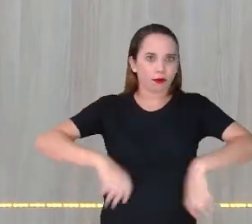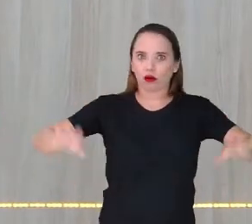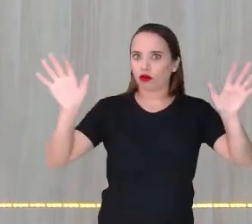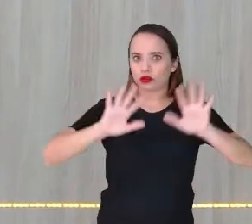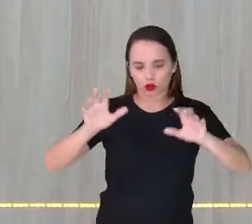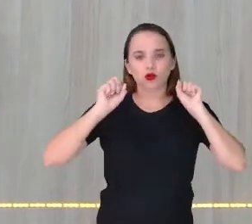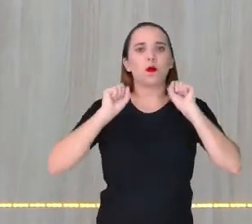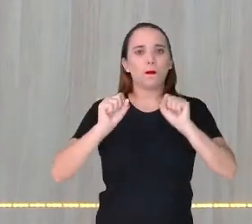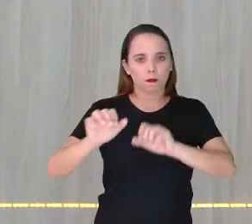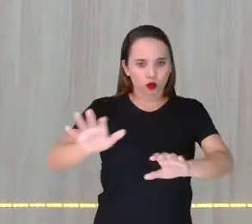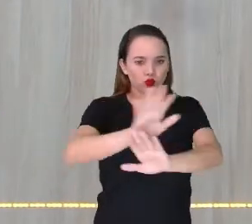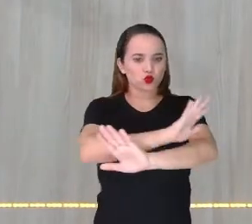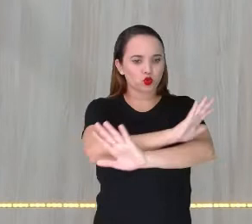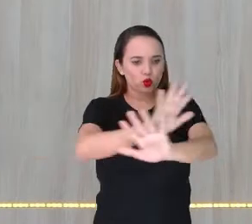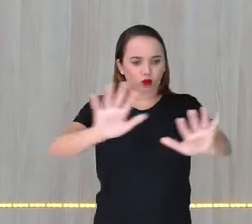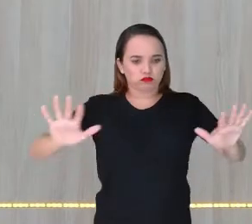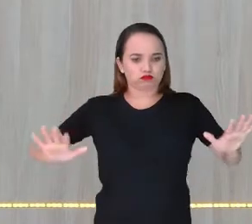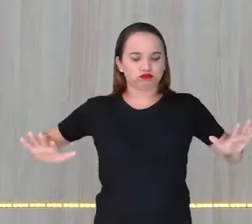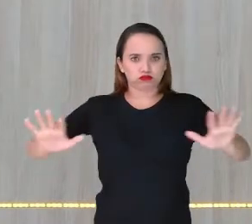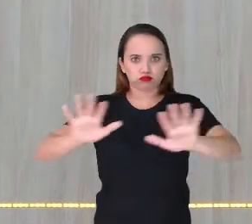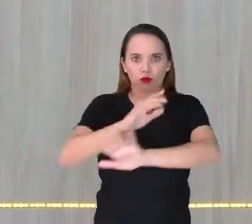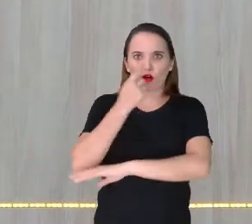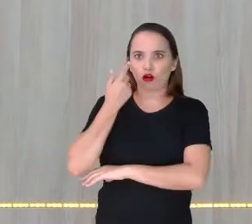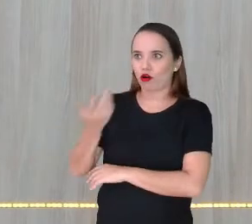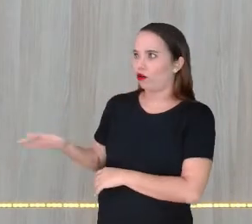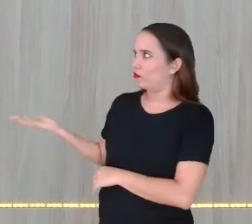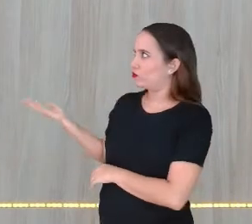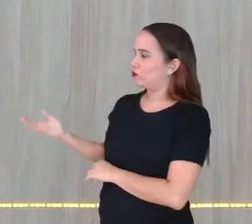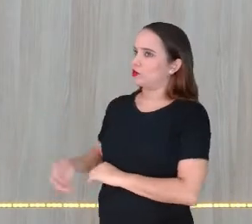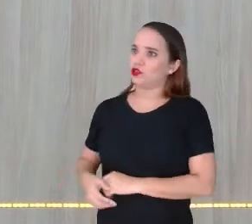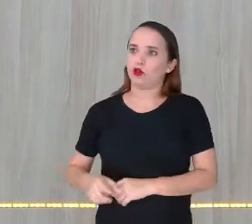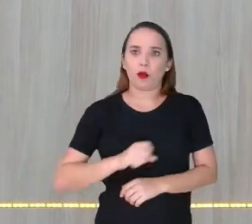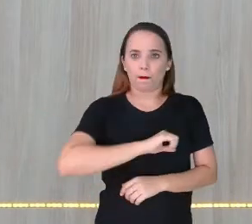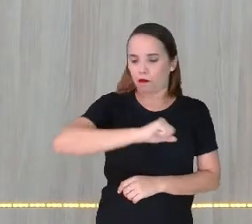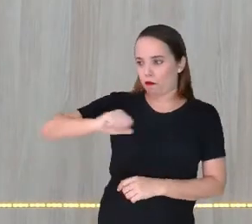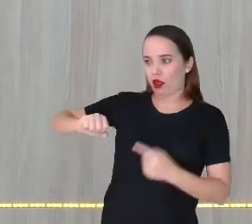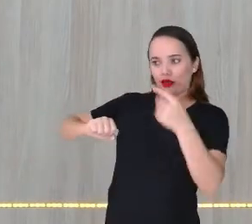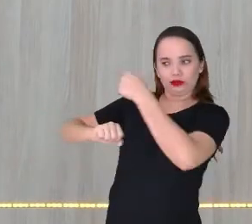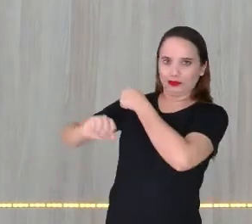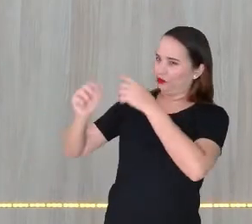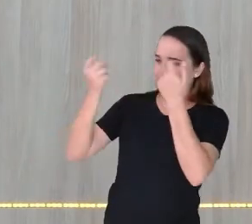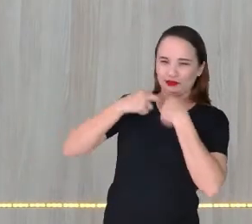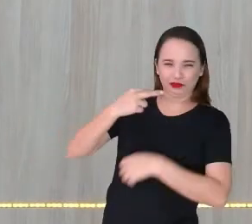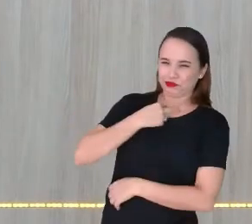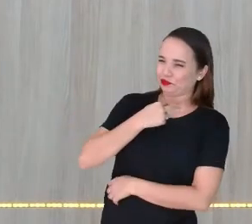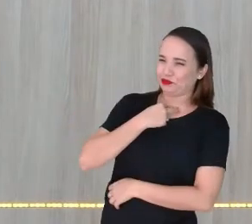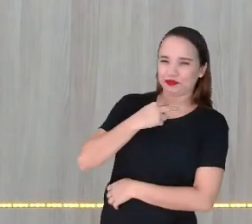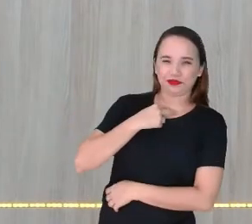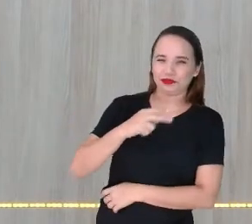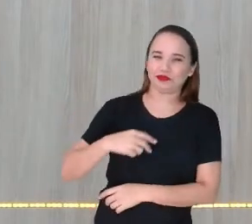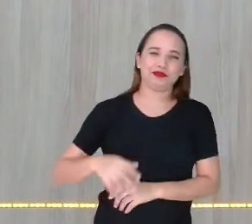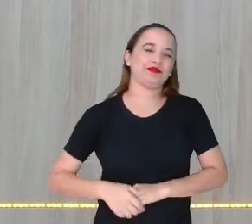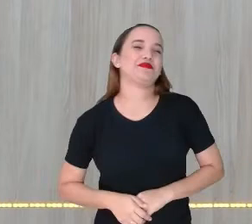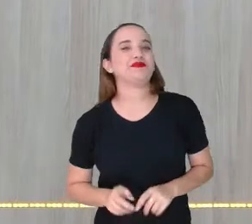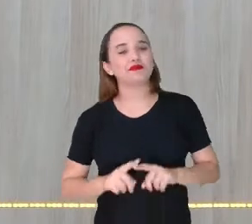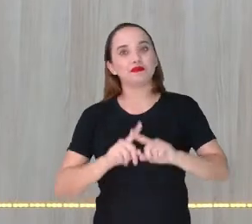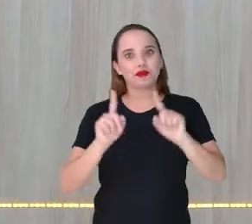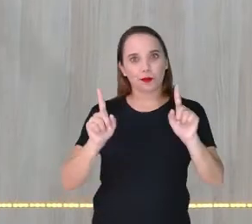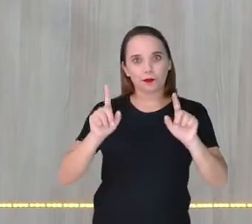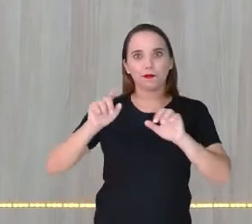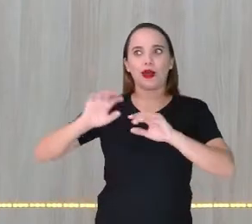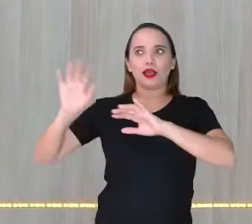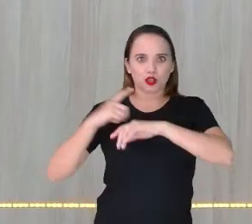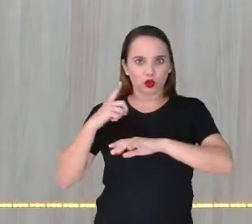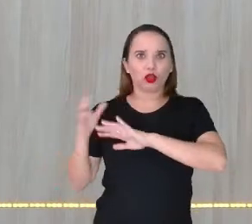fazer trajetórias, ó, no espaço. Eu tenho aqui um espaço livre. Para trás eu não posso, porque senão eu derrubo a TV e eu não tenho dinheiro para pagar, né? Mas eu